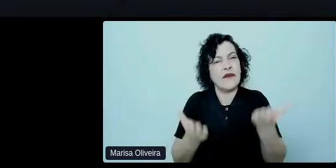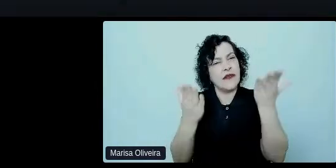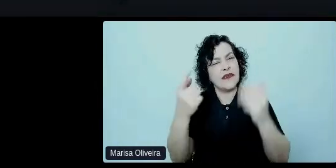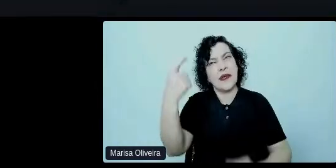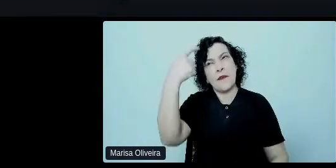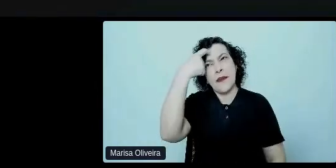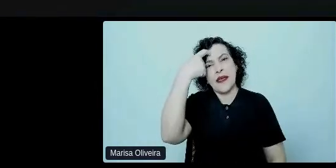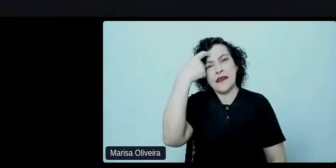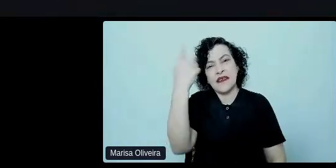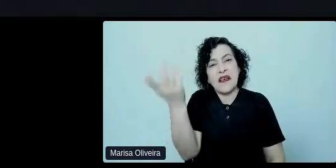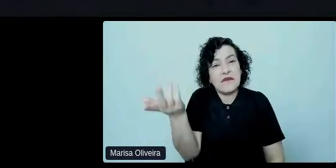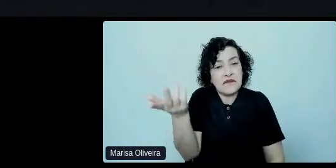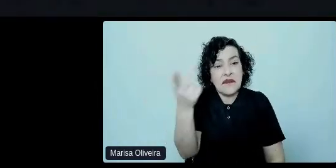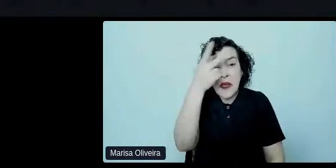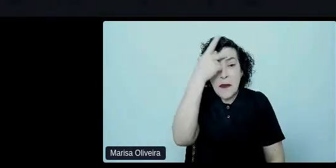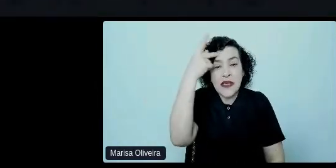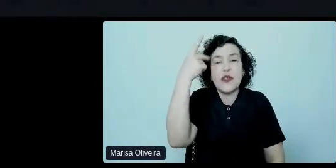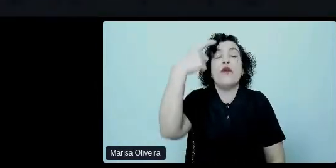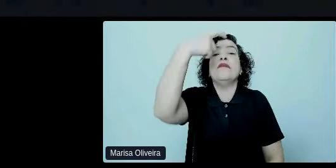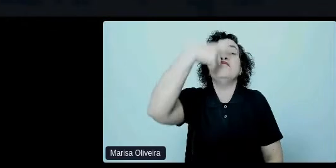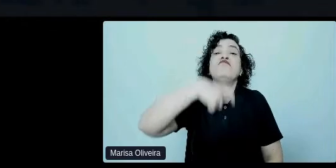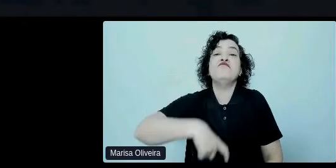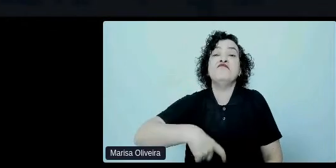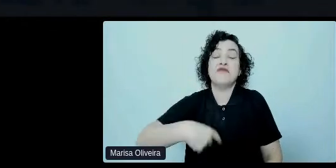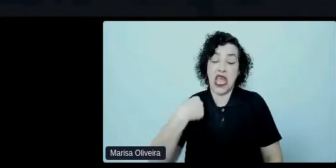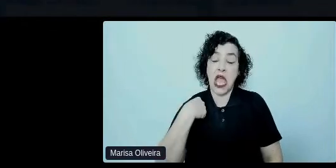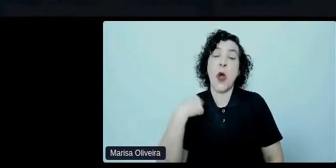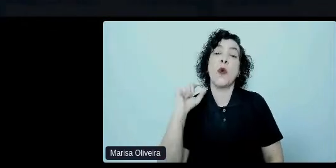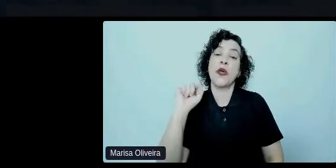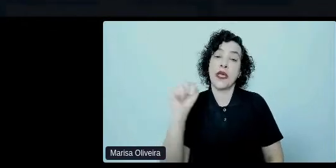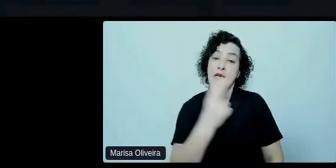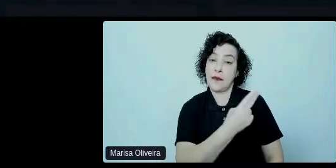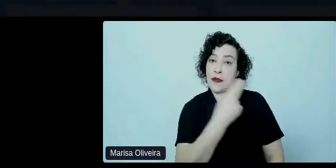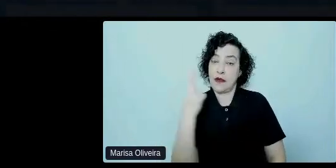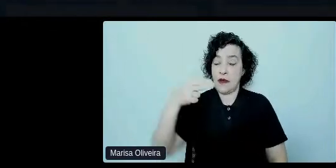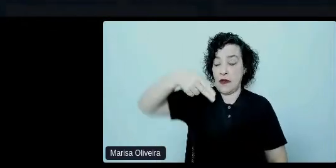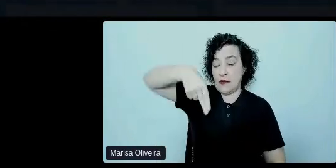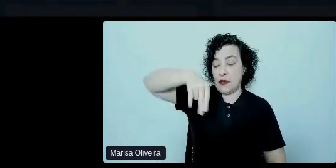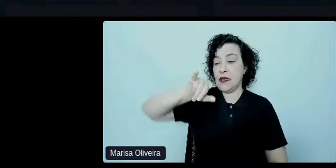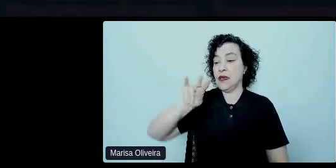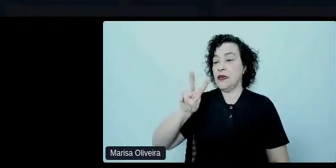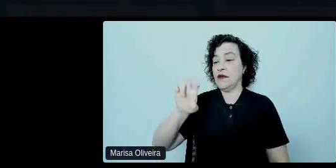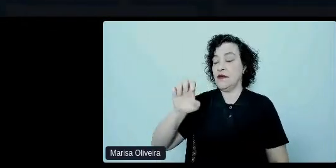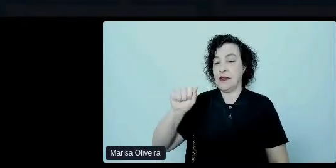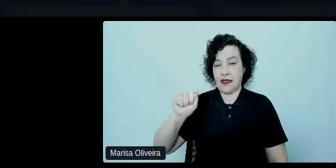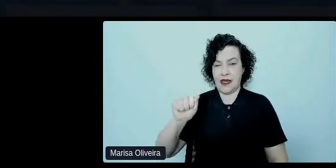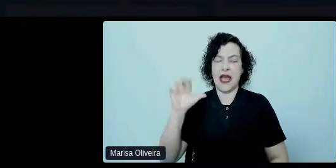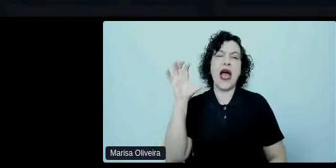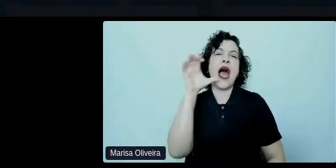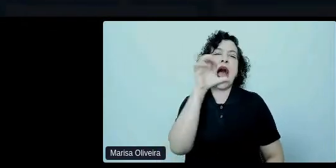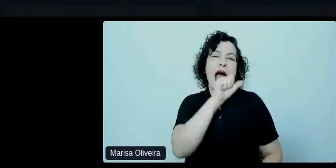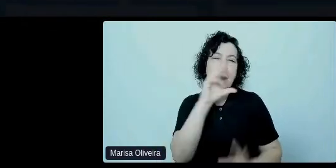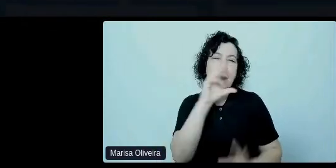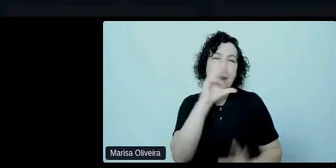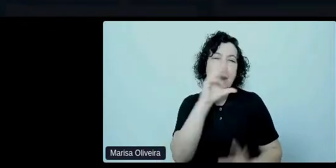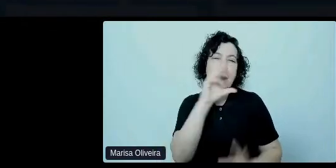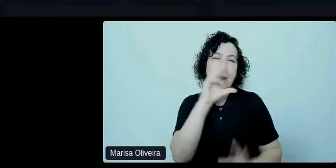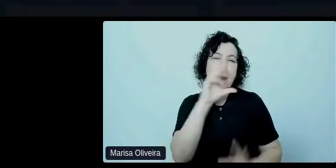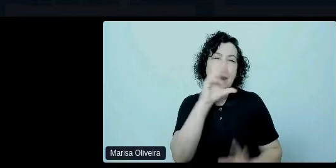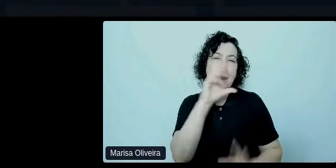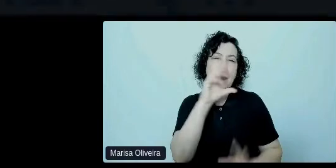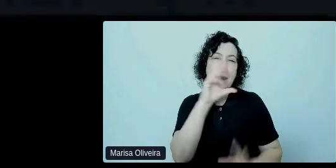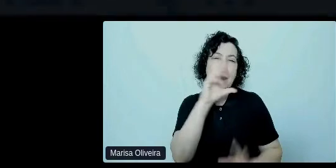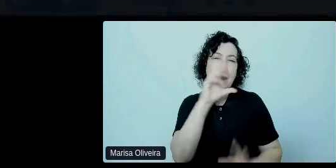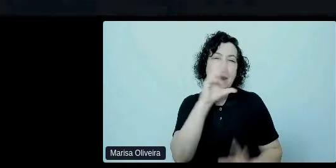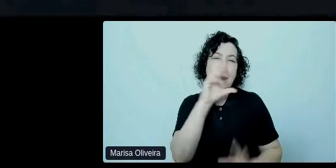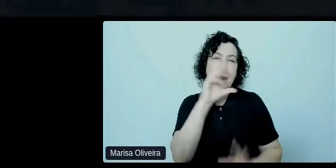é a pessoa que está falando. Meu nome é Nívia, fazendo uma rápida descrição física minha. Eu sou uma